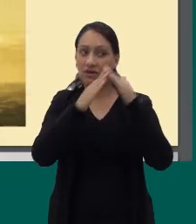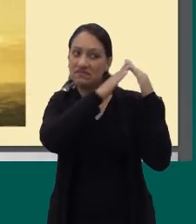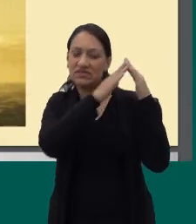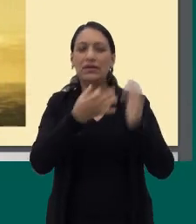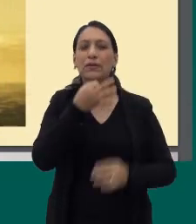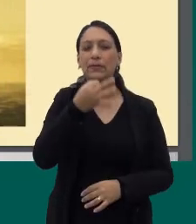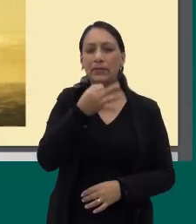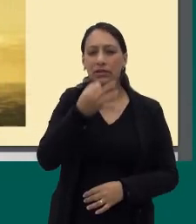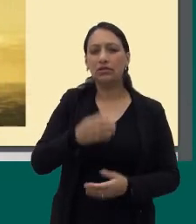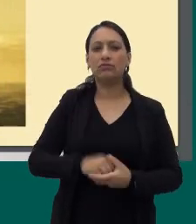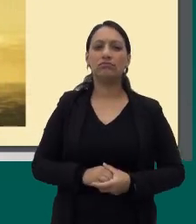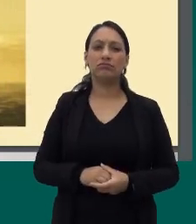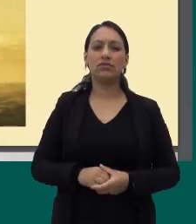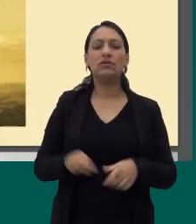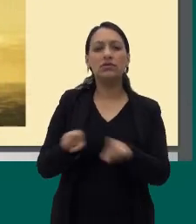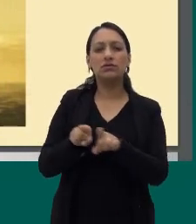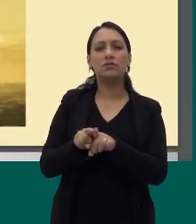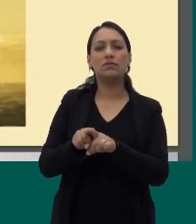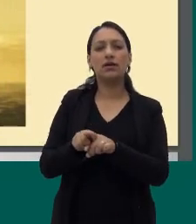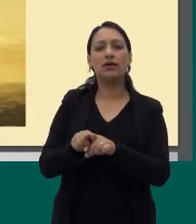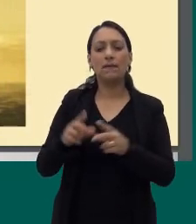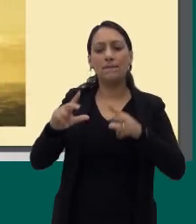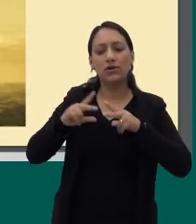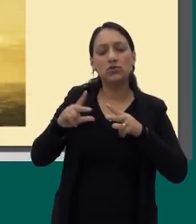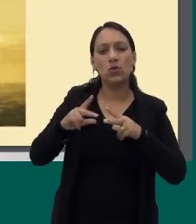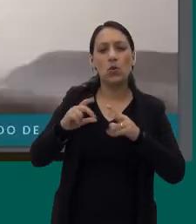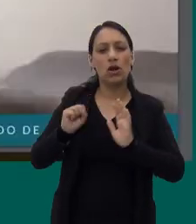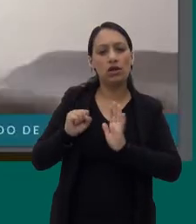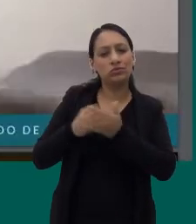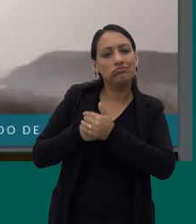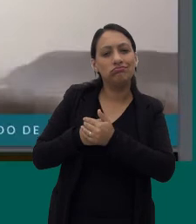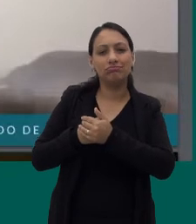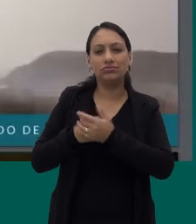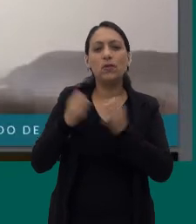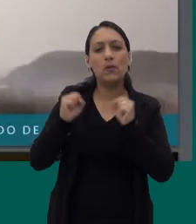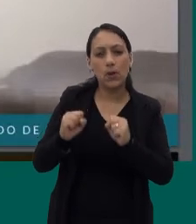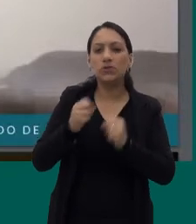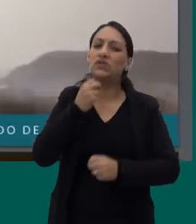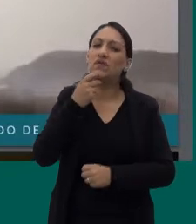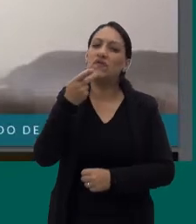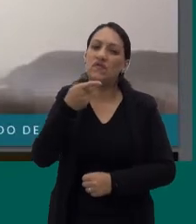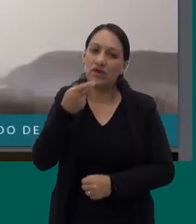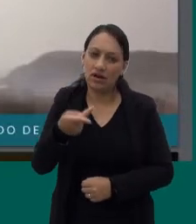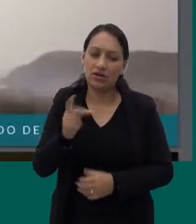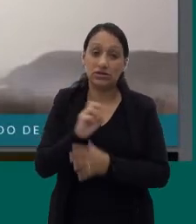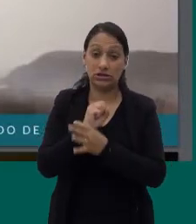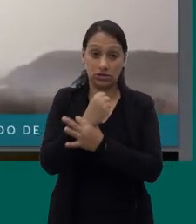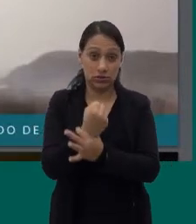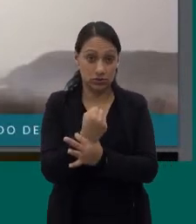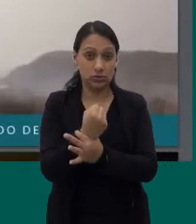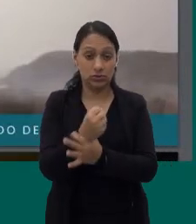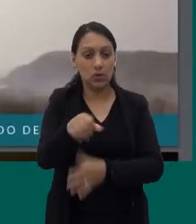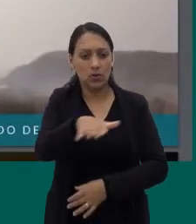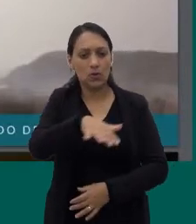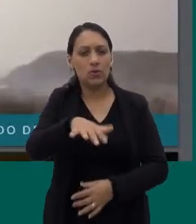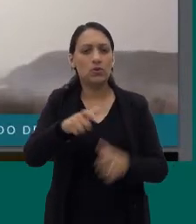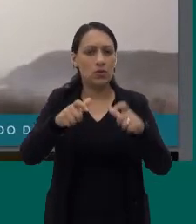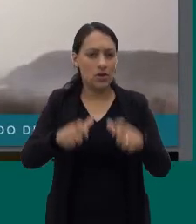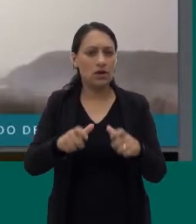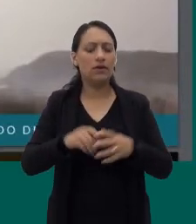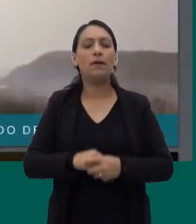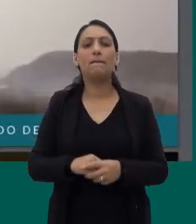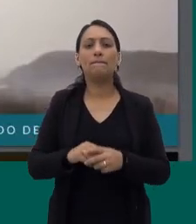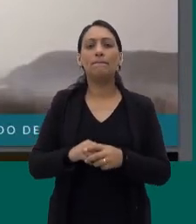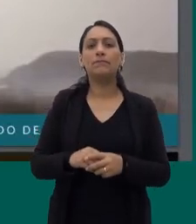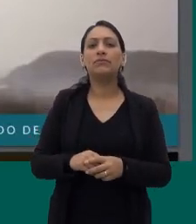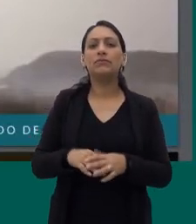E também é um sigilo, a segurança, né? Pode falar. É ali o espaço. Então, com base nisso, assim, a gente apresenta muito